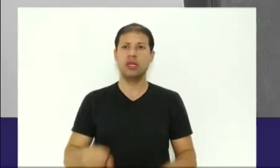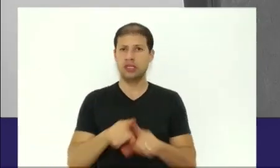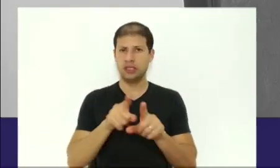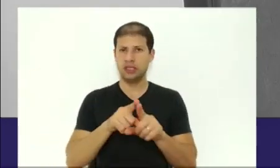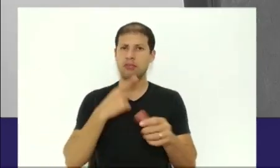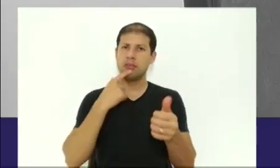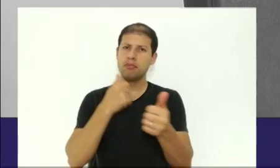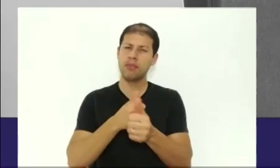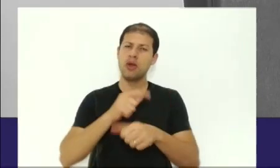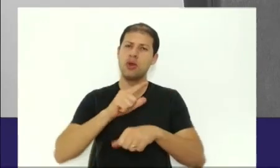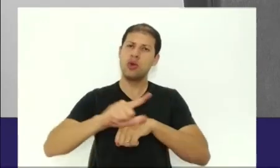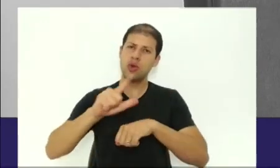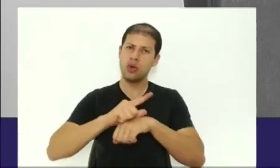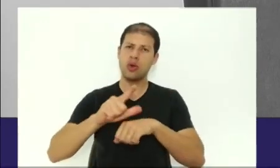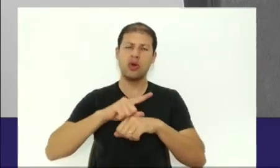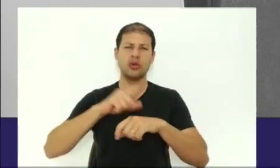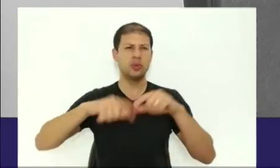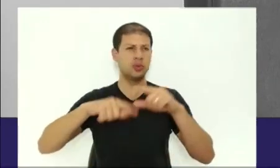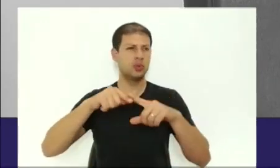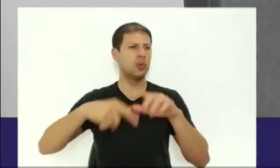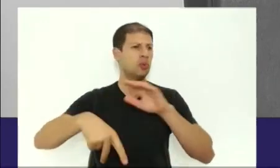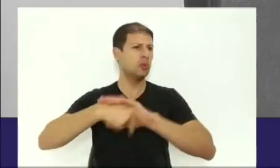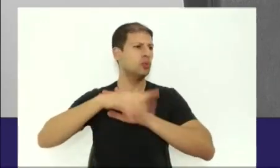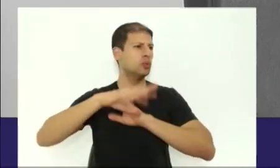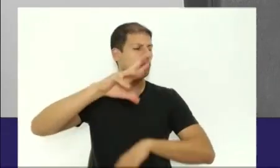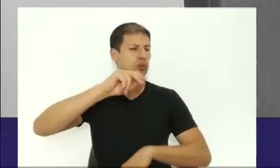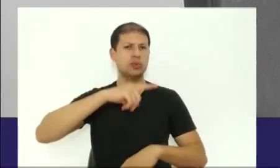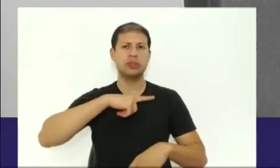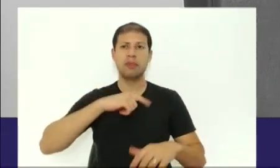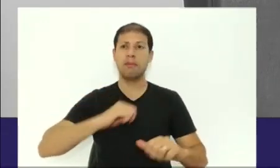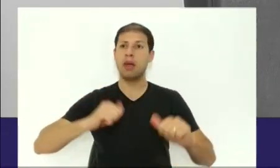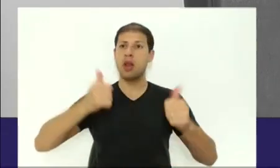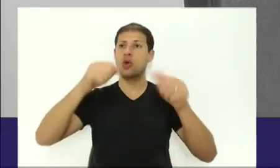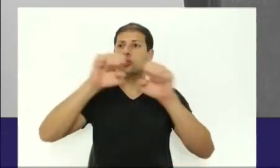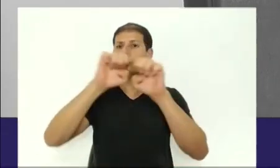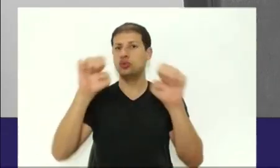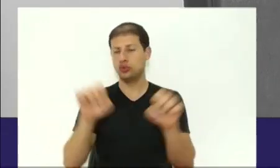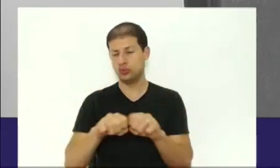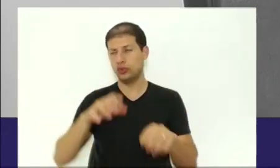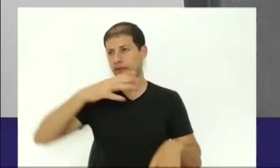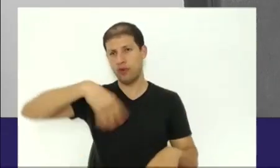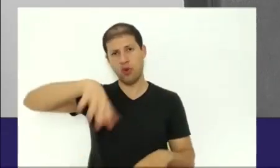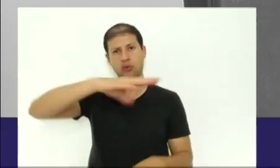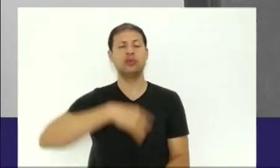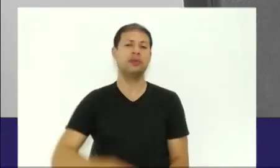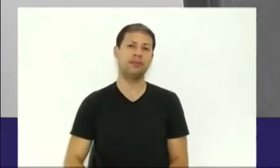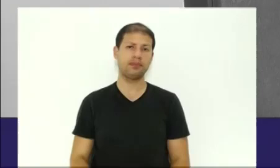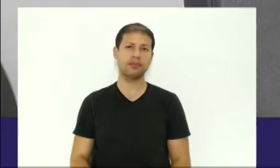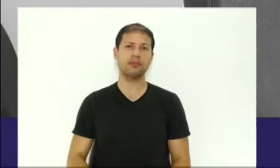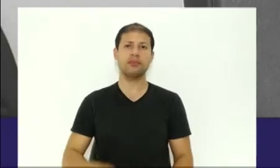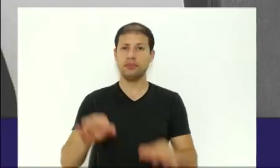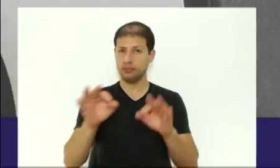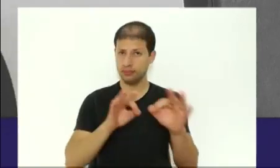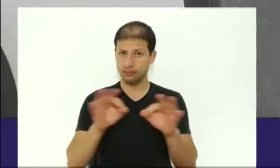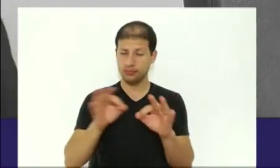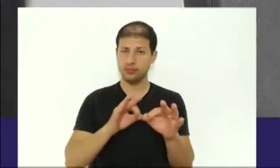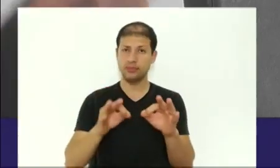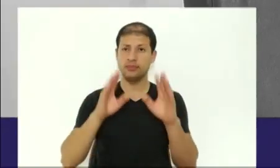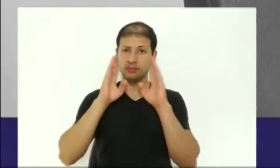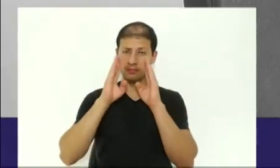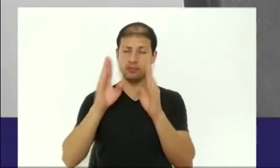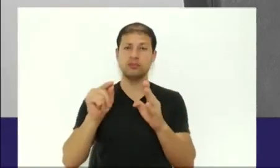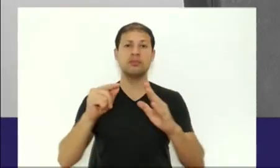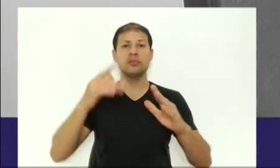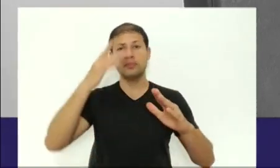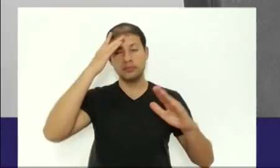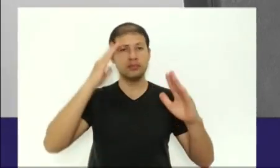comércio, serviços e equipamentos públicos e com melhor infraestrutura no entorno. O programa é voltado para residentes em